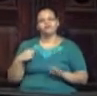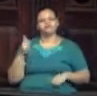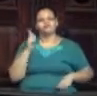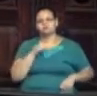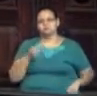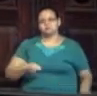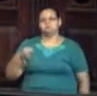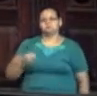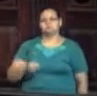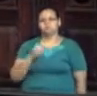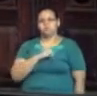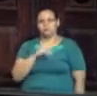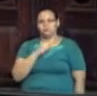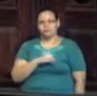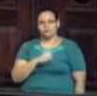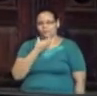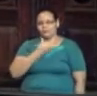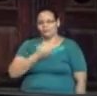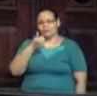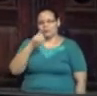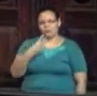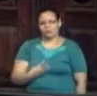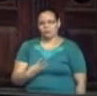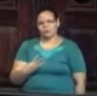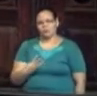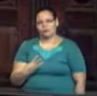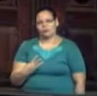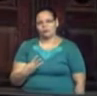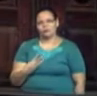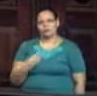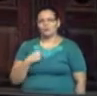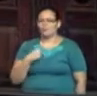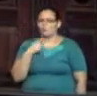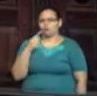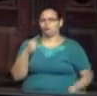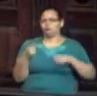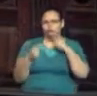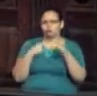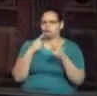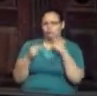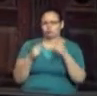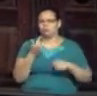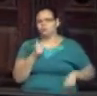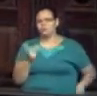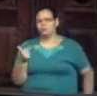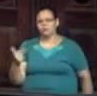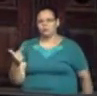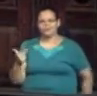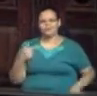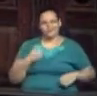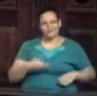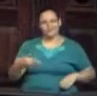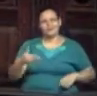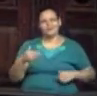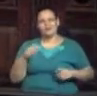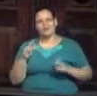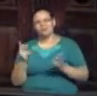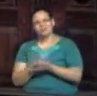13º salário e da RAIS. Eu não tenho dúvida que toda essa onda de